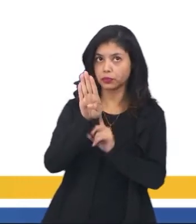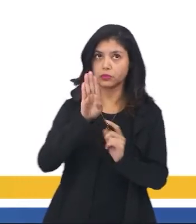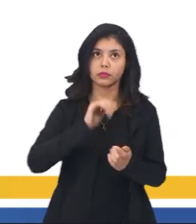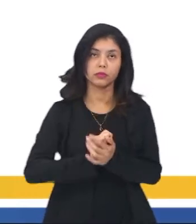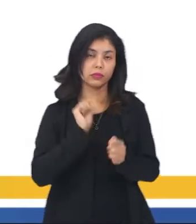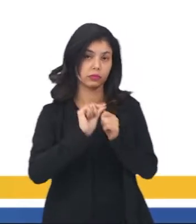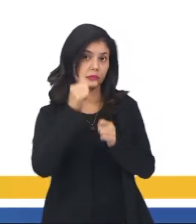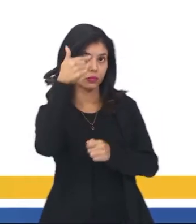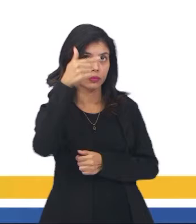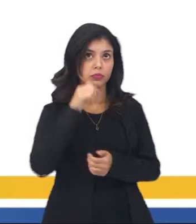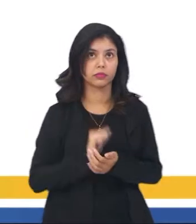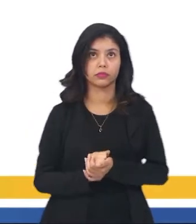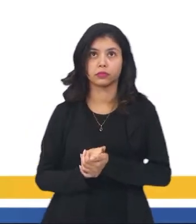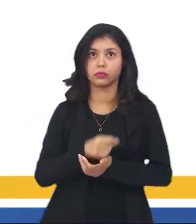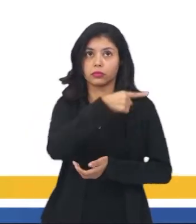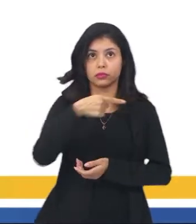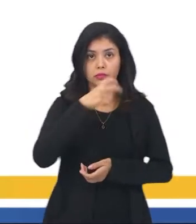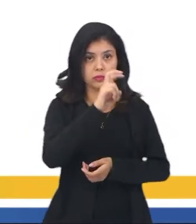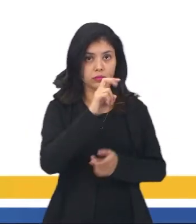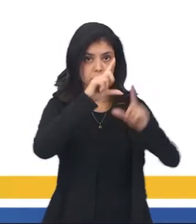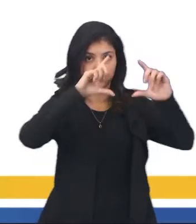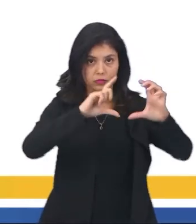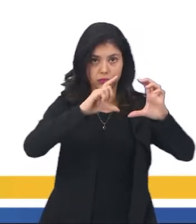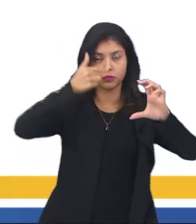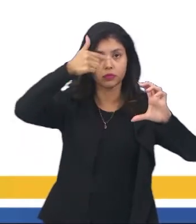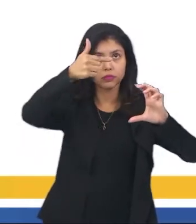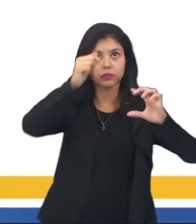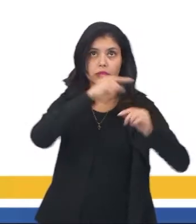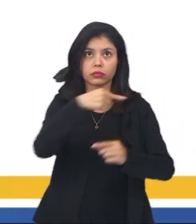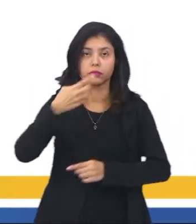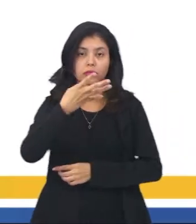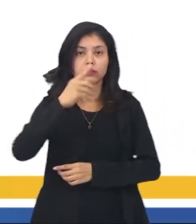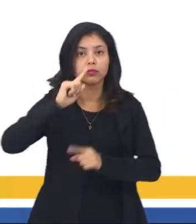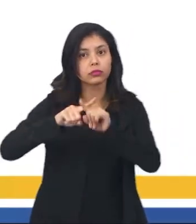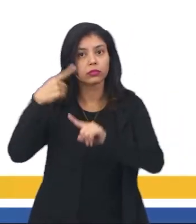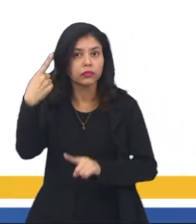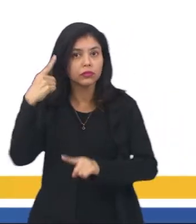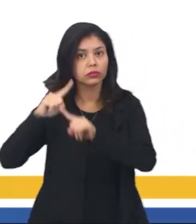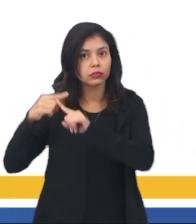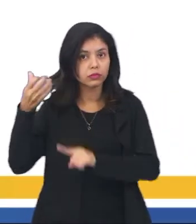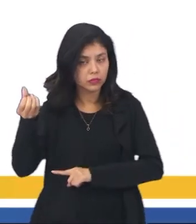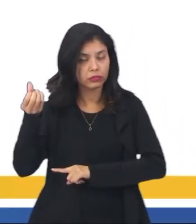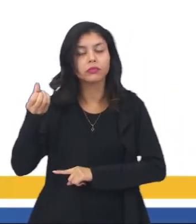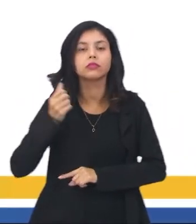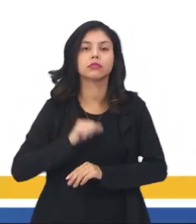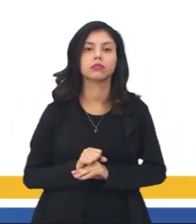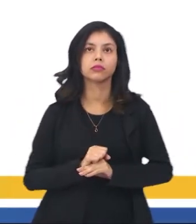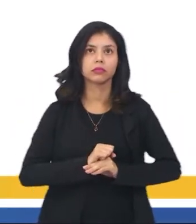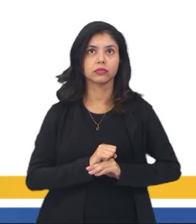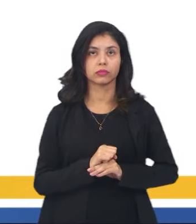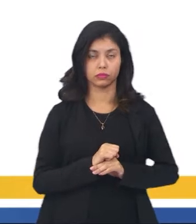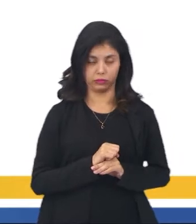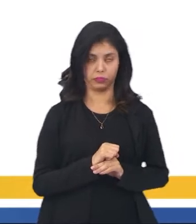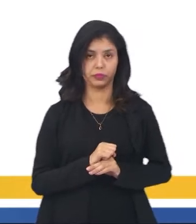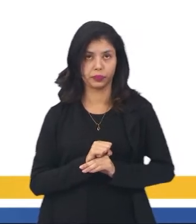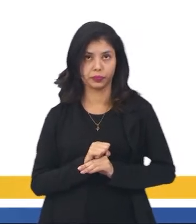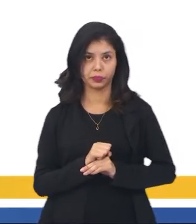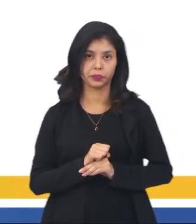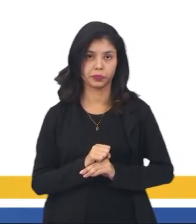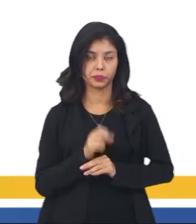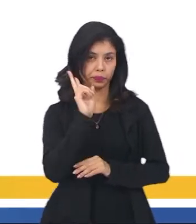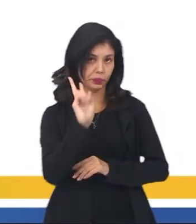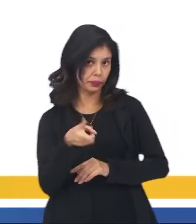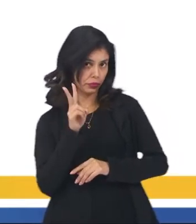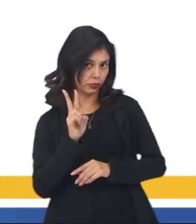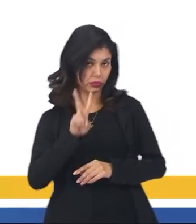colocar ele ao quadrado. Então, menos 5 vai ficar ao quadrado. Menos 4 vezes o a, que é 1, e o c, que é, no caso, 6.